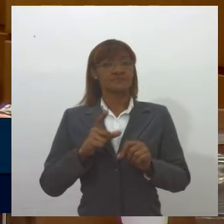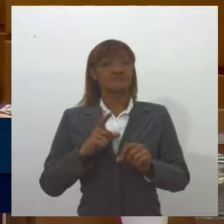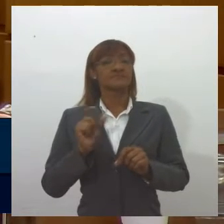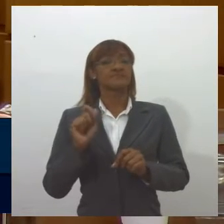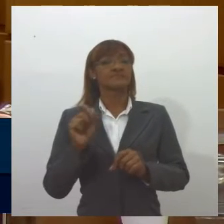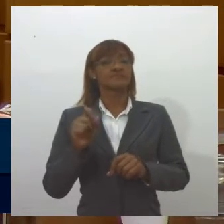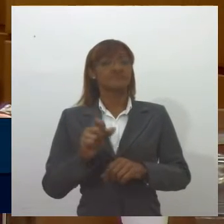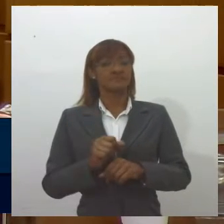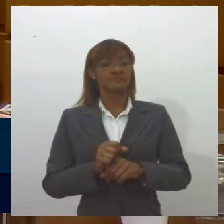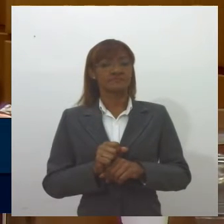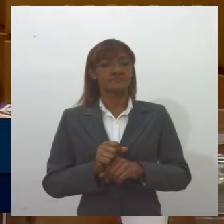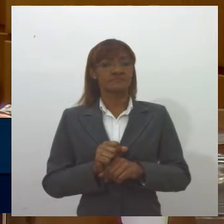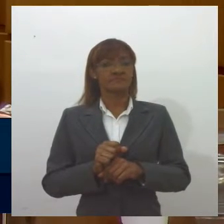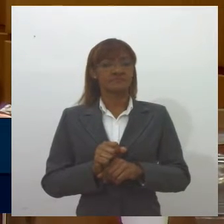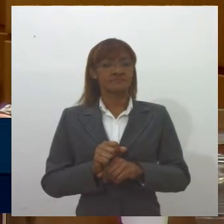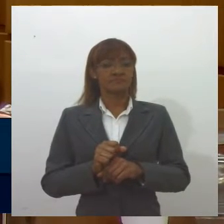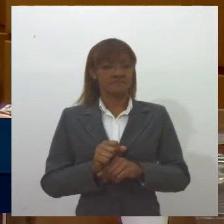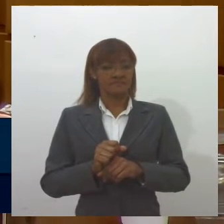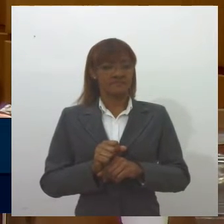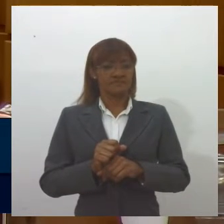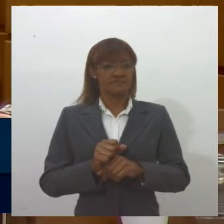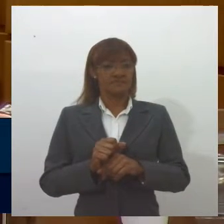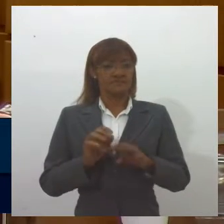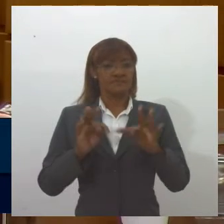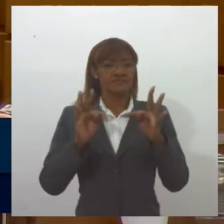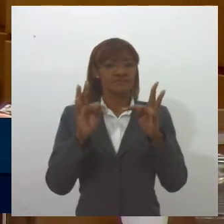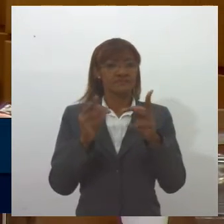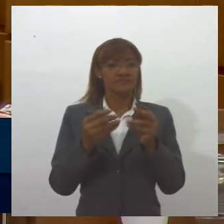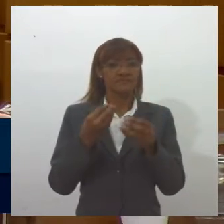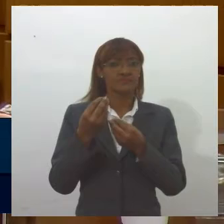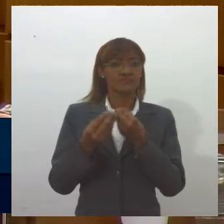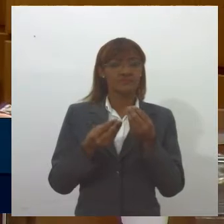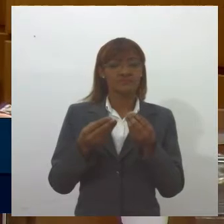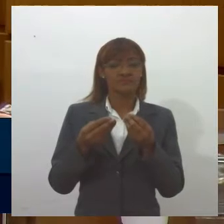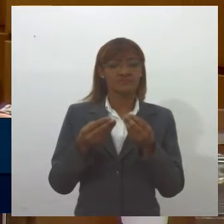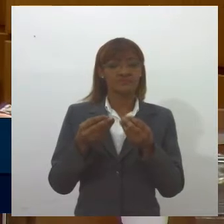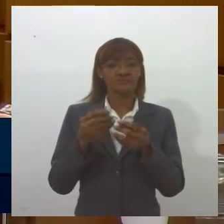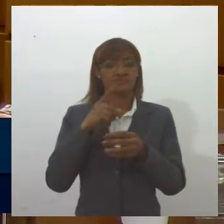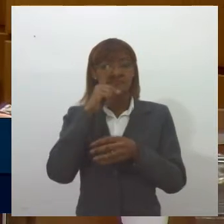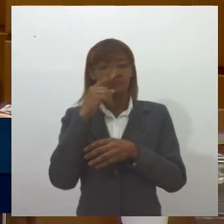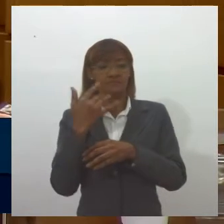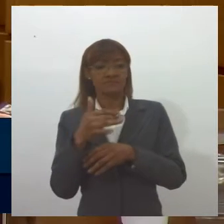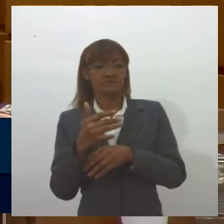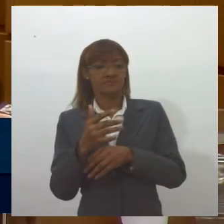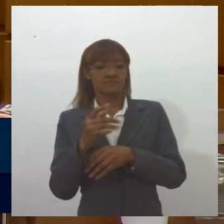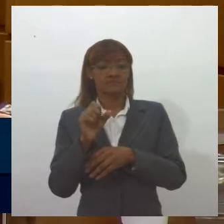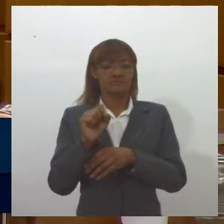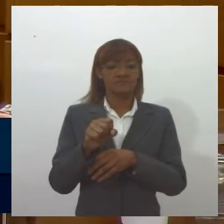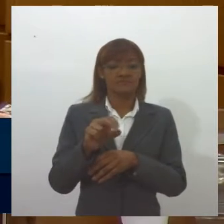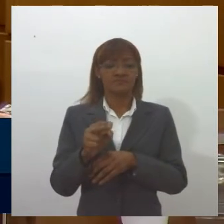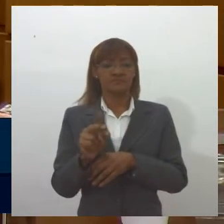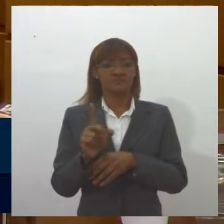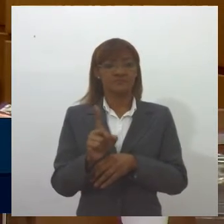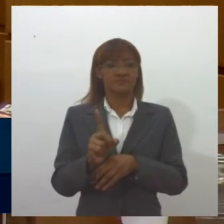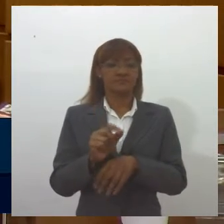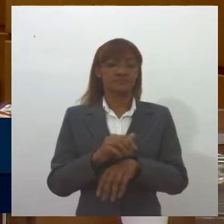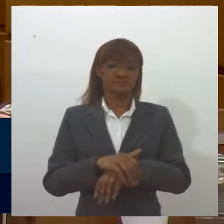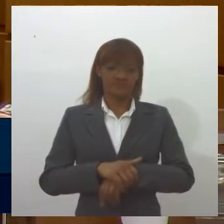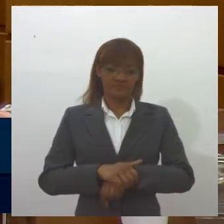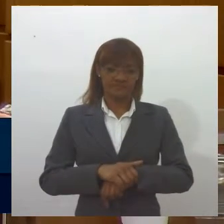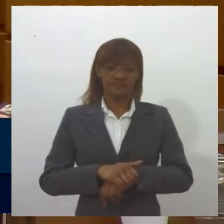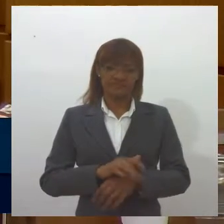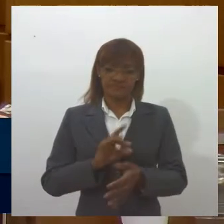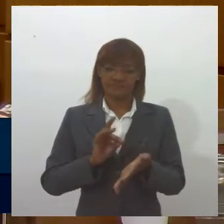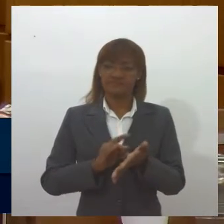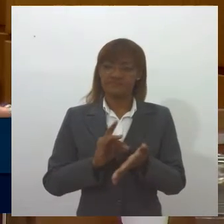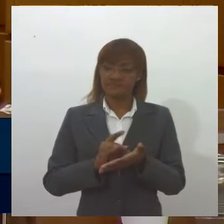se preocuparem com toda a classificação de risco, para saber se realmente é demanda dali ou não, com a regulação do lado, e realmente